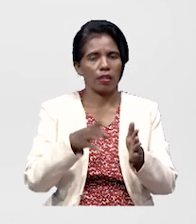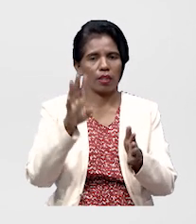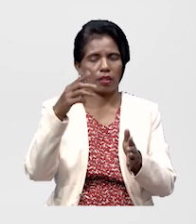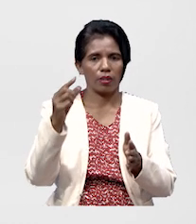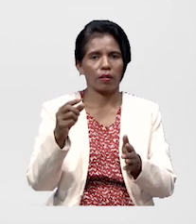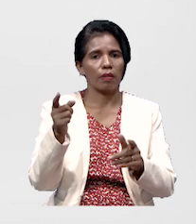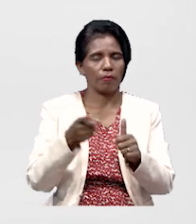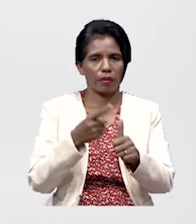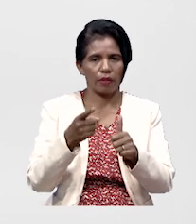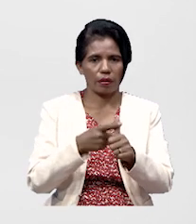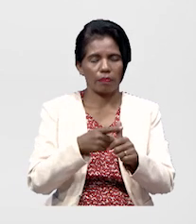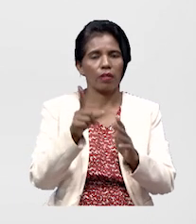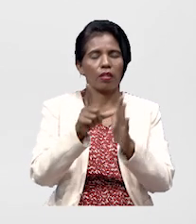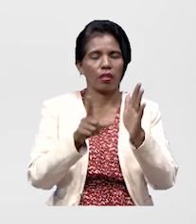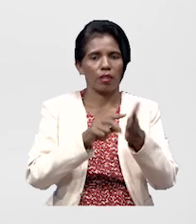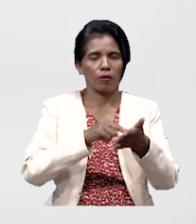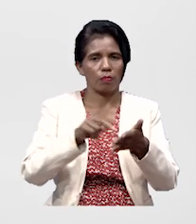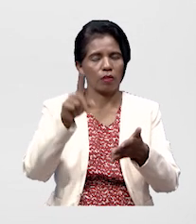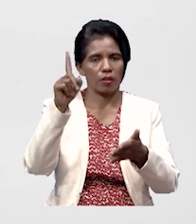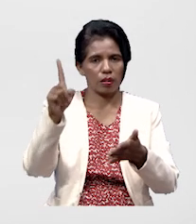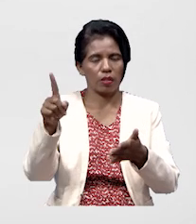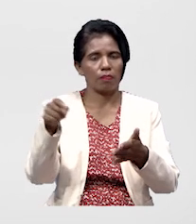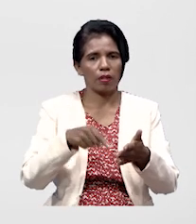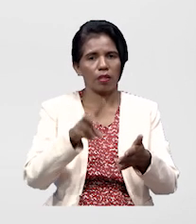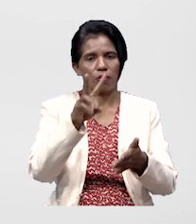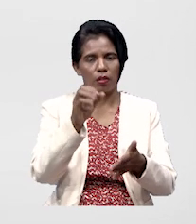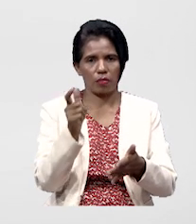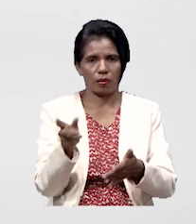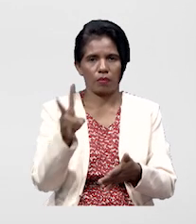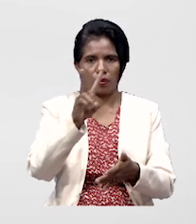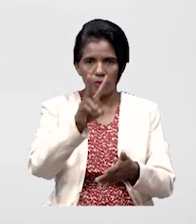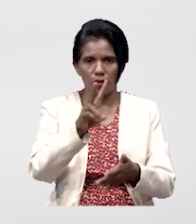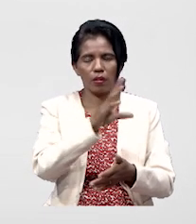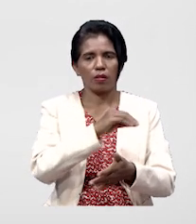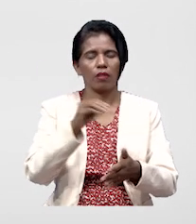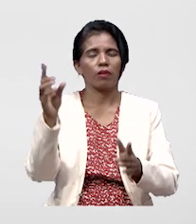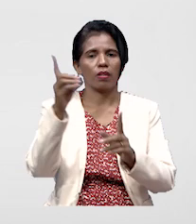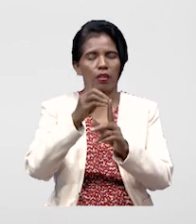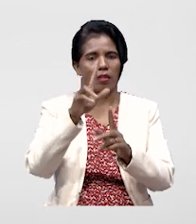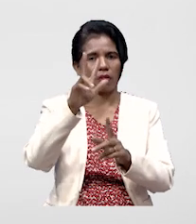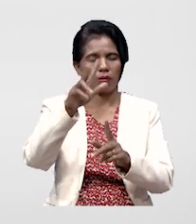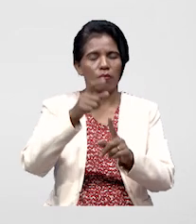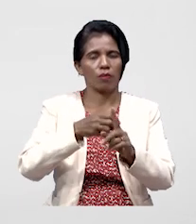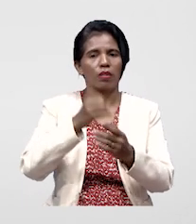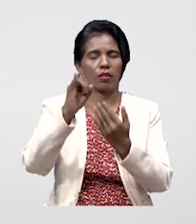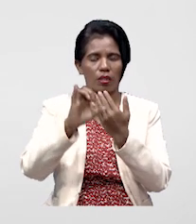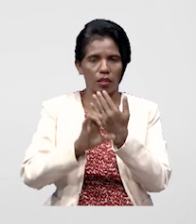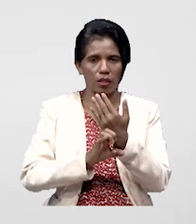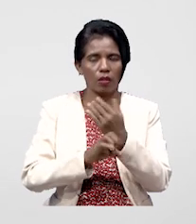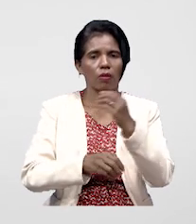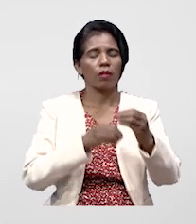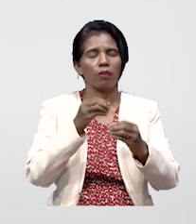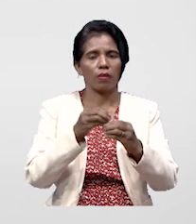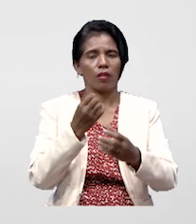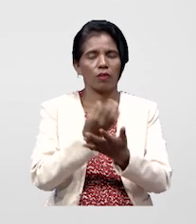da Huluk, ba Lei Número Ida para Rihungrua, Ronulo Recinrua, Lorontolo, Fulan Janeiro, com Orçamento